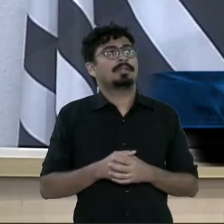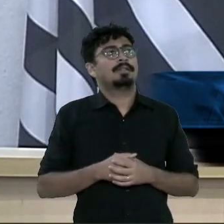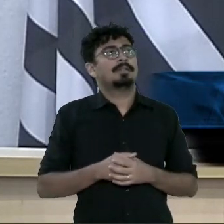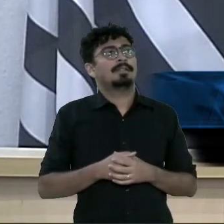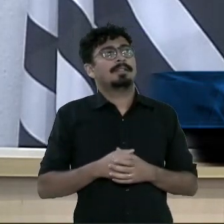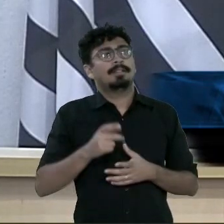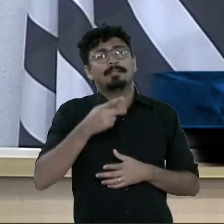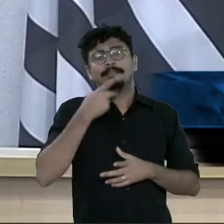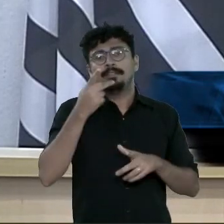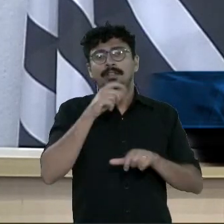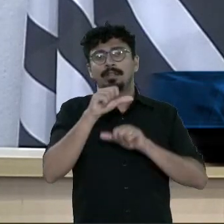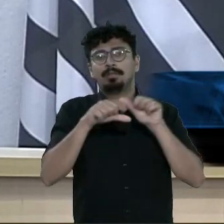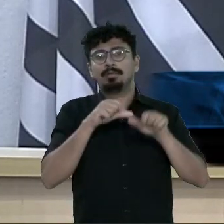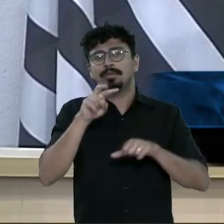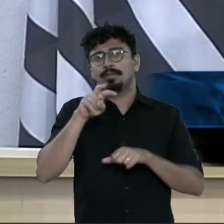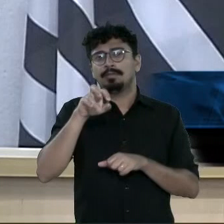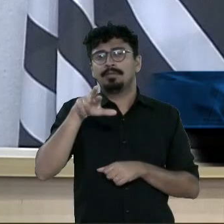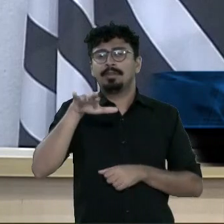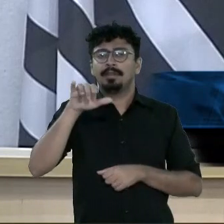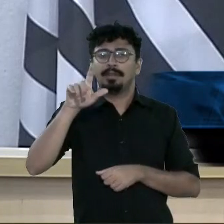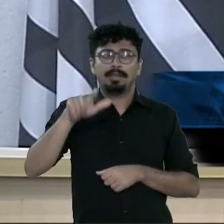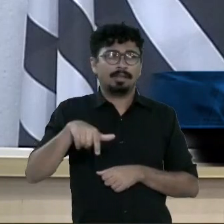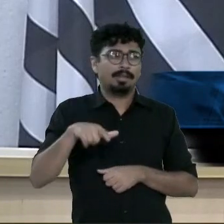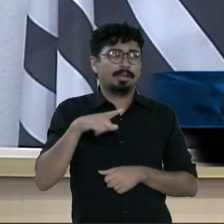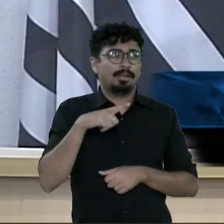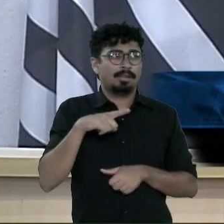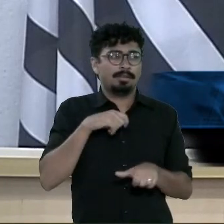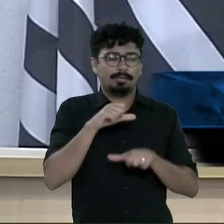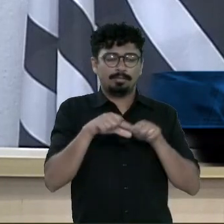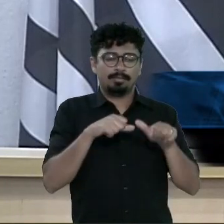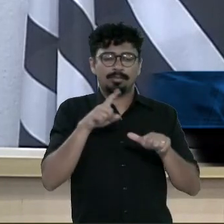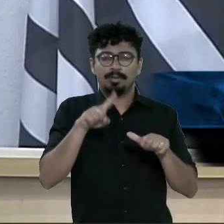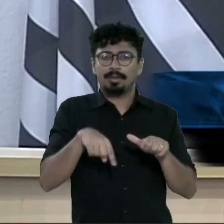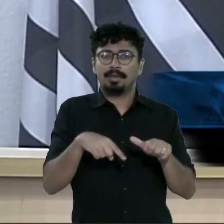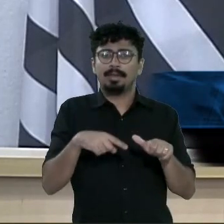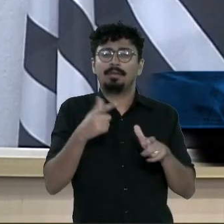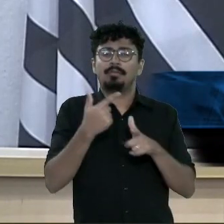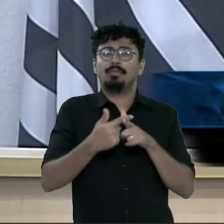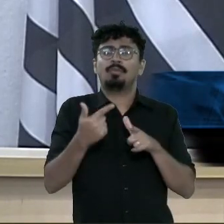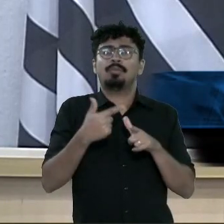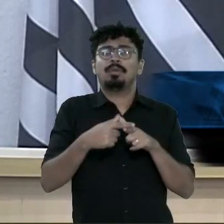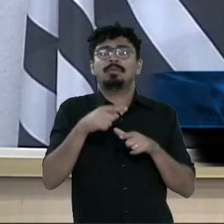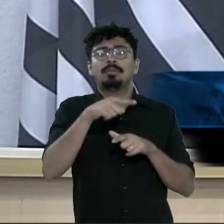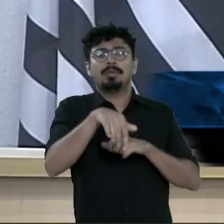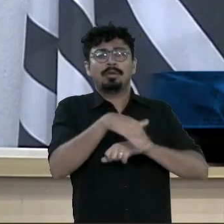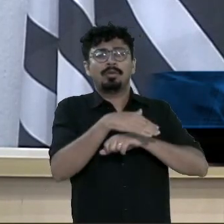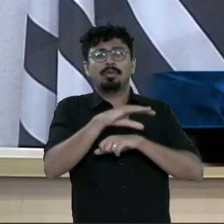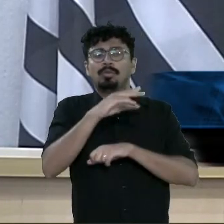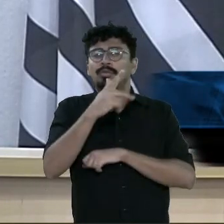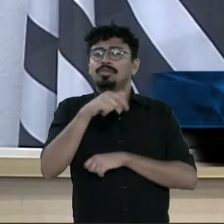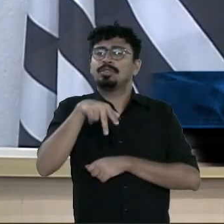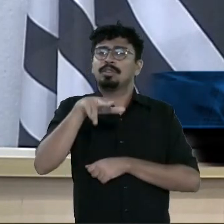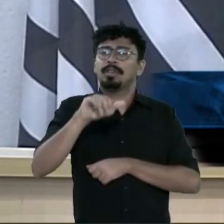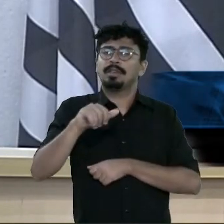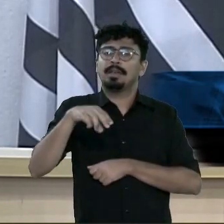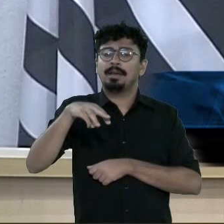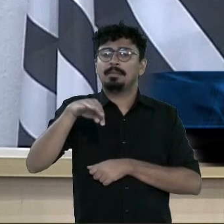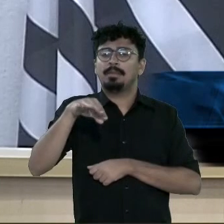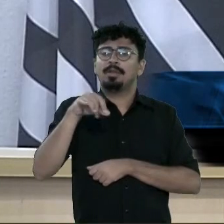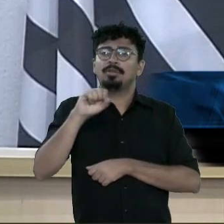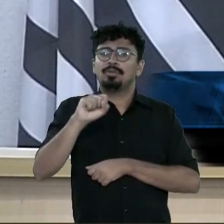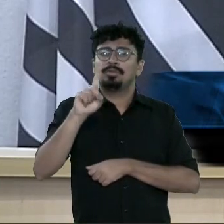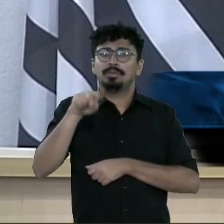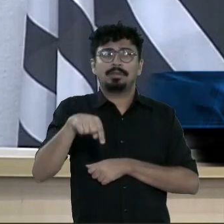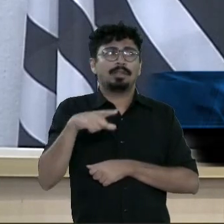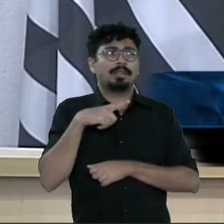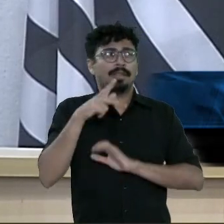falar sobre a mudança viária que o prefeito Saúde fez, que prejudicou demais a rua Chiquinha de Matos. Prefeito, quando o senhor for mandar